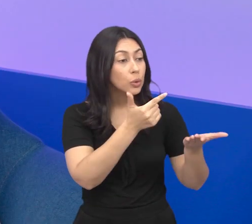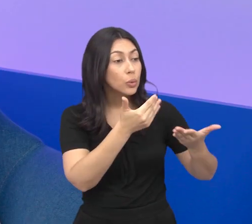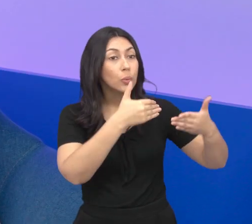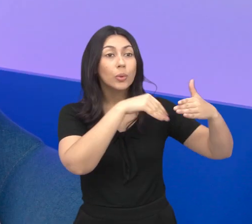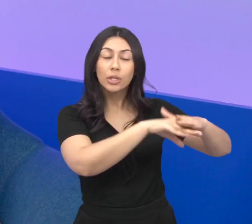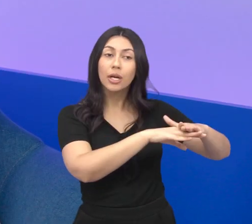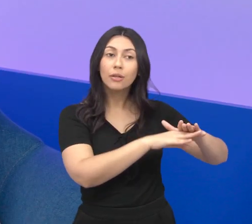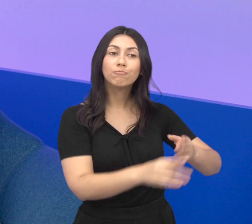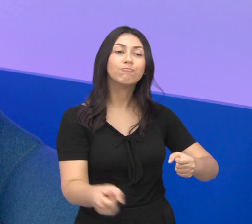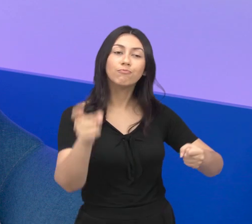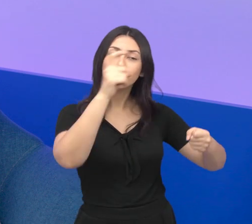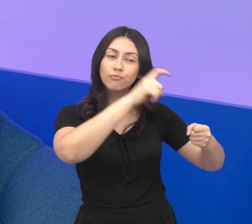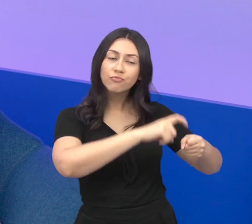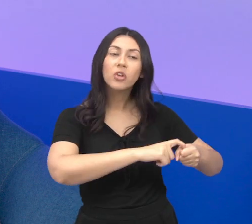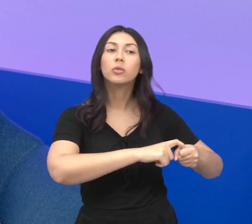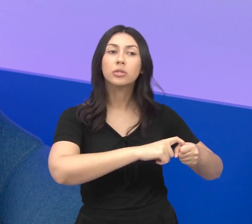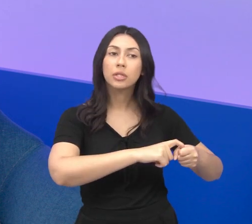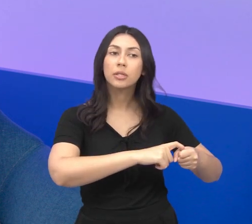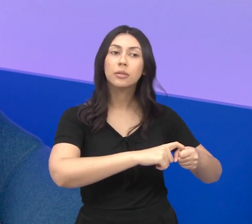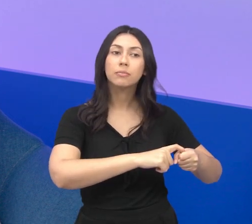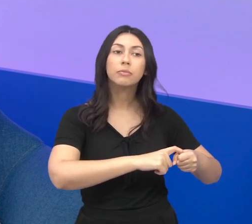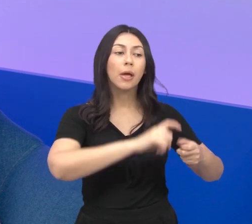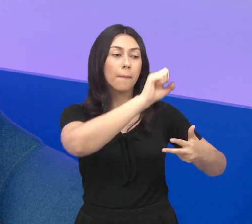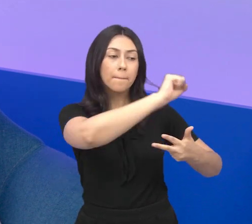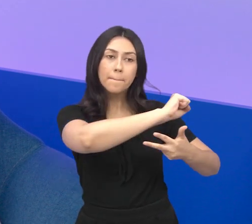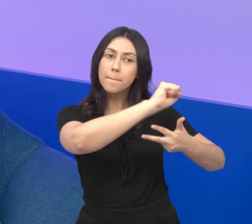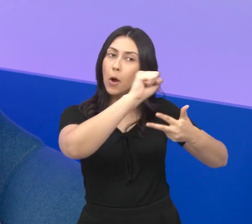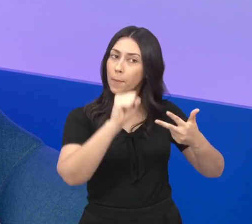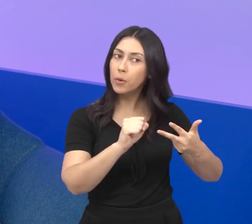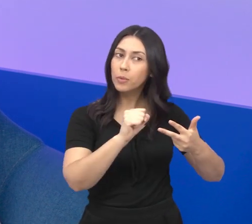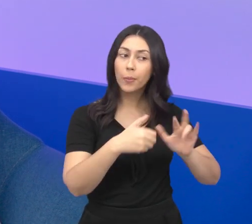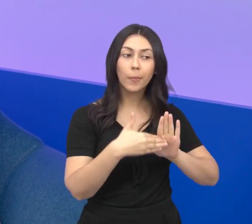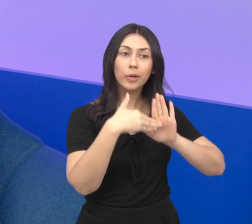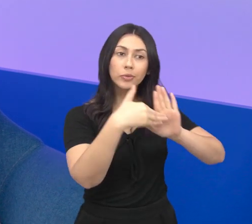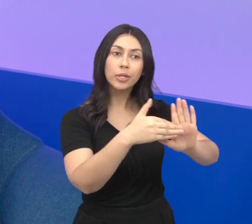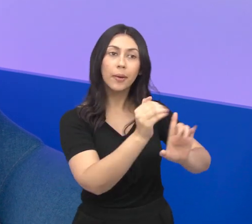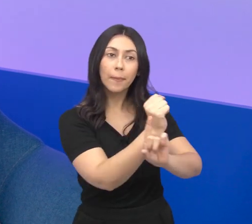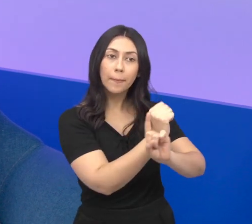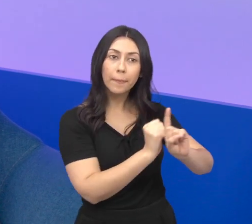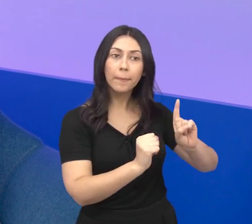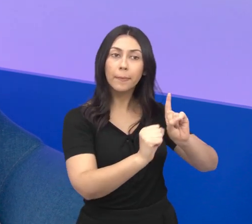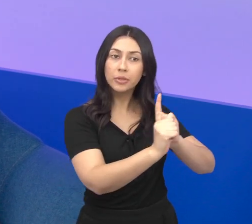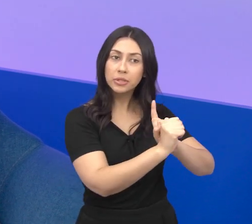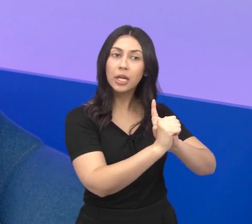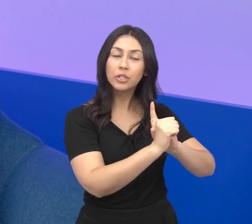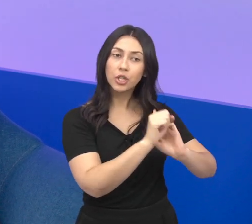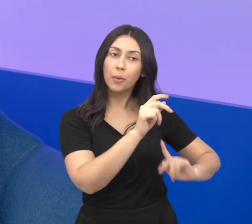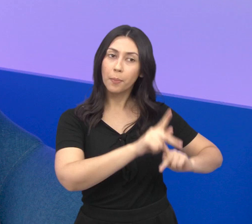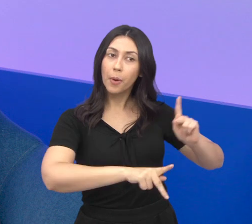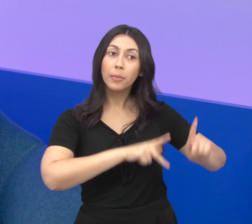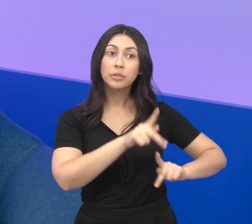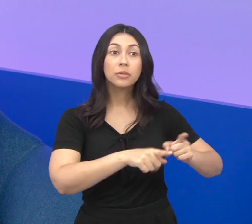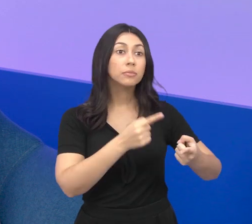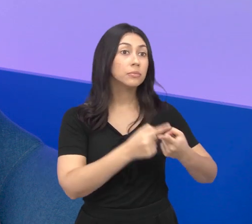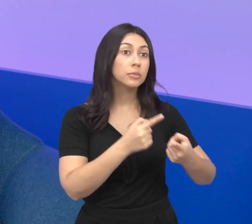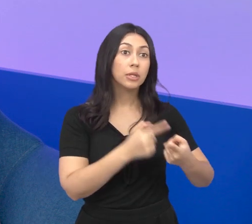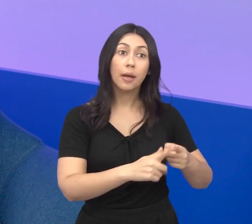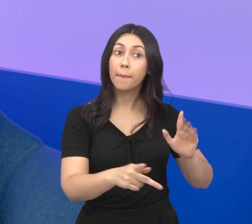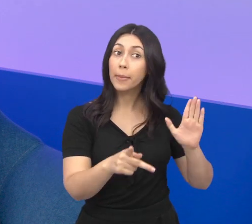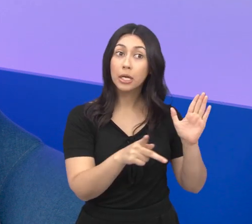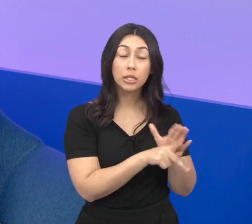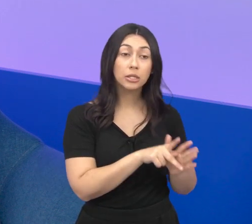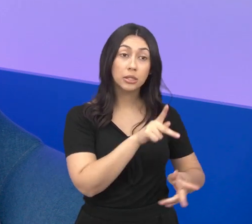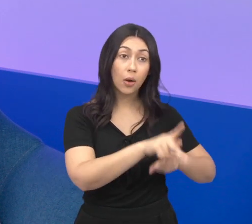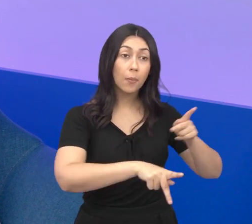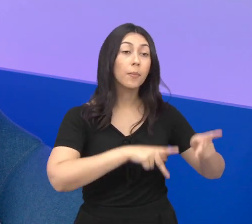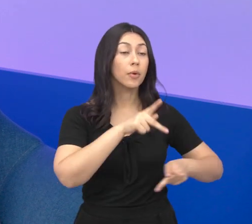via de regra, esse dinheiro é voltado para o poder público, né, para a população, porque é um dinheiro público, é um dinheiro que sai do bolso de cada um de